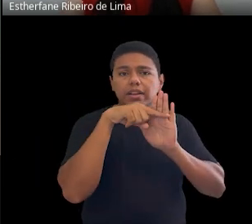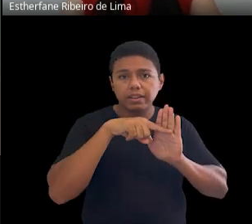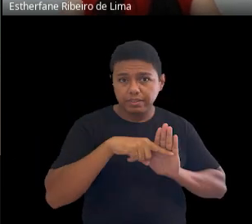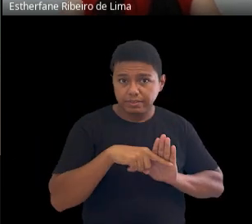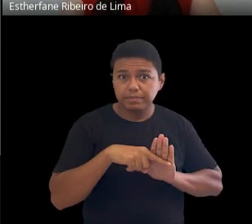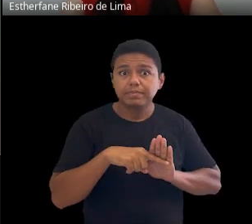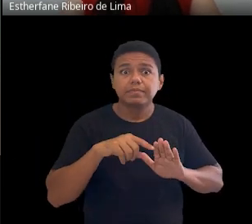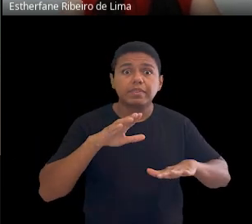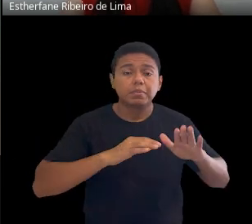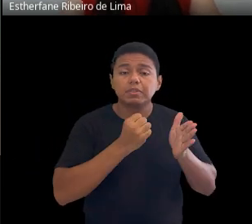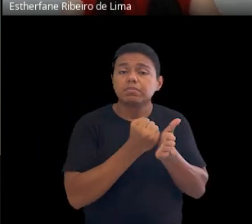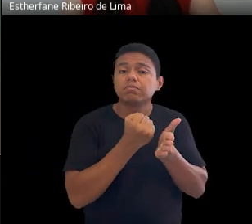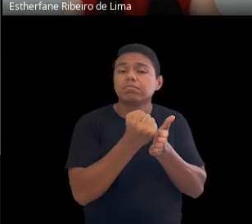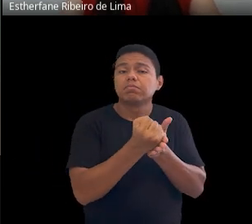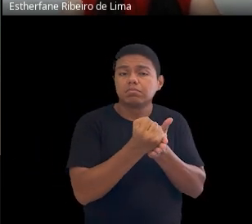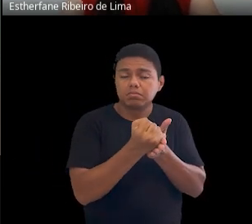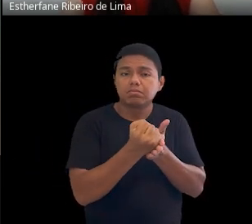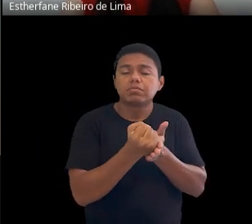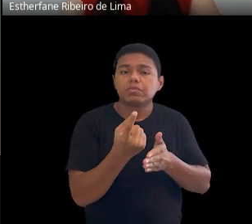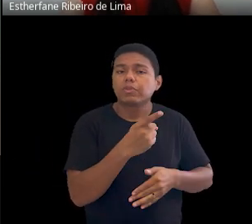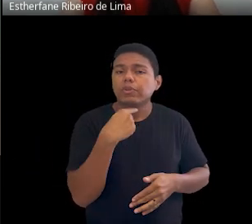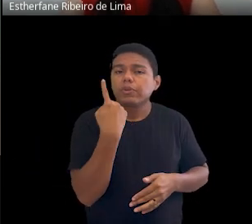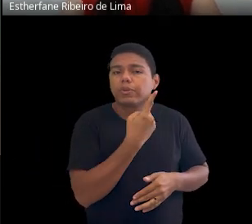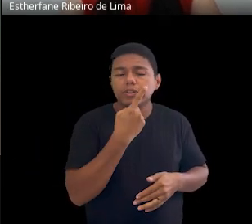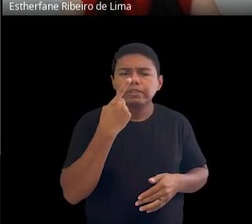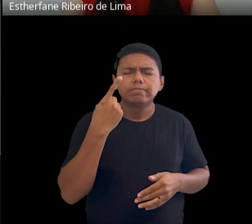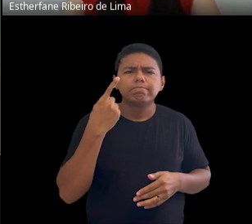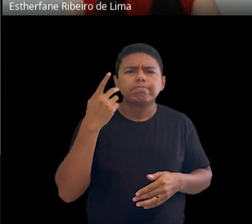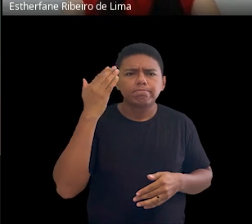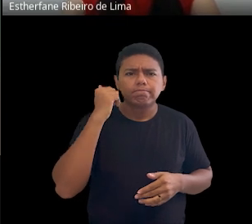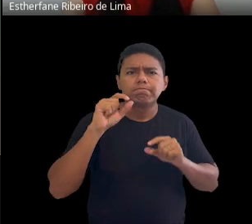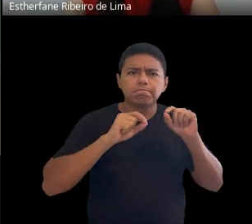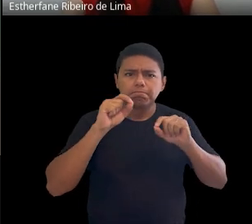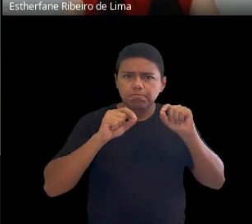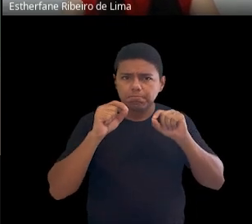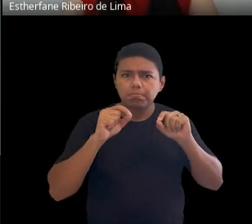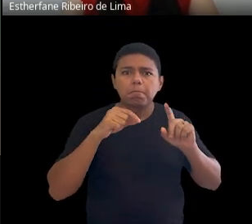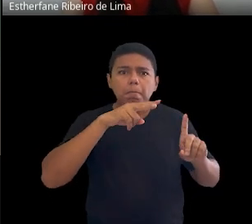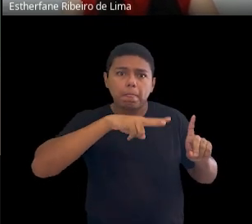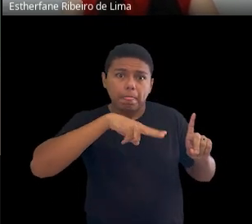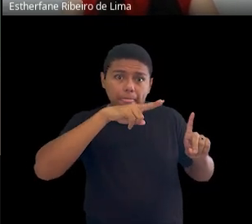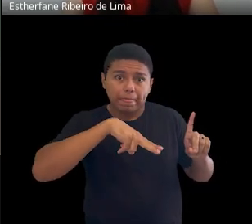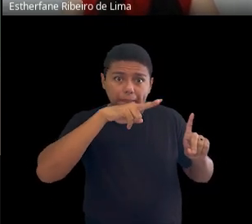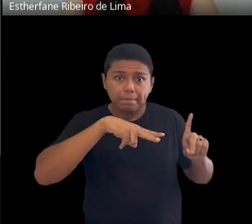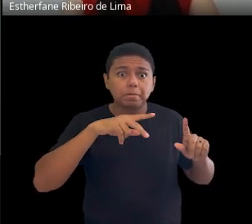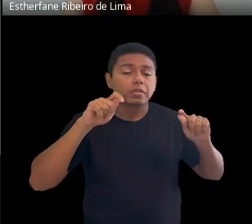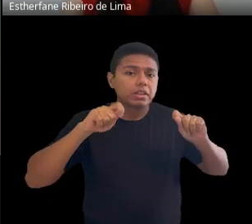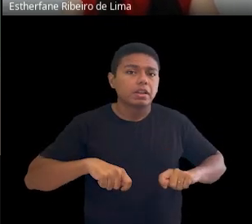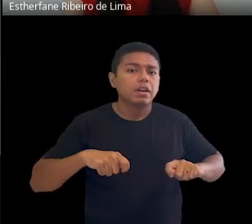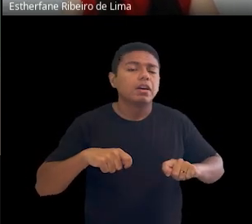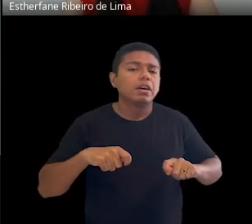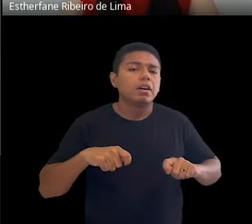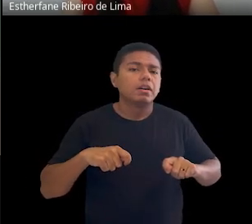De acordo com os protocolos, que o entendimento realizamos exames no pré-natal que nós podemos ter